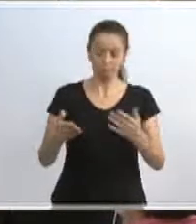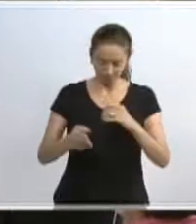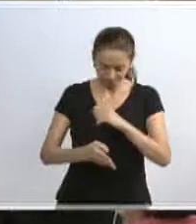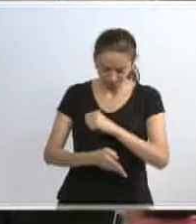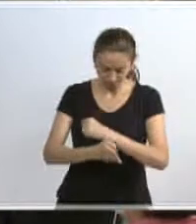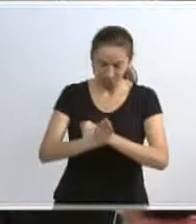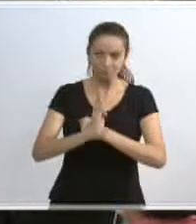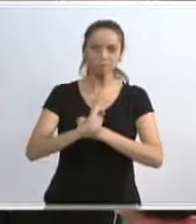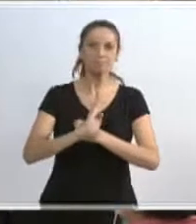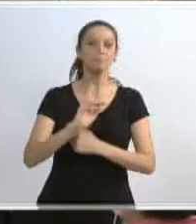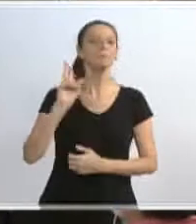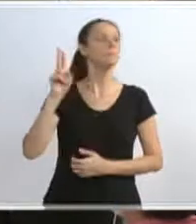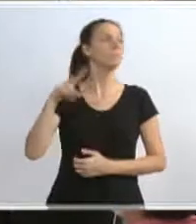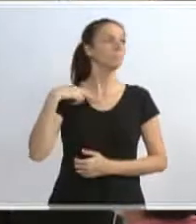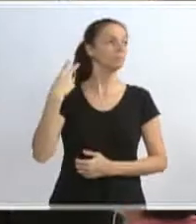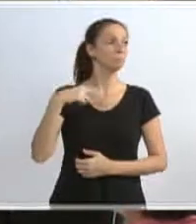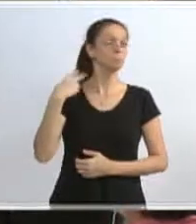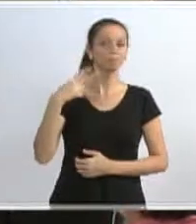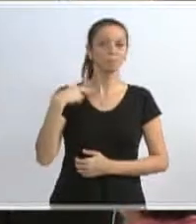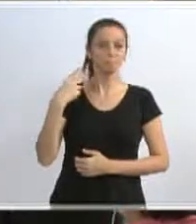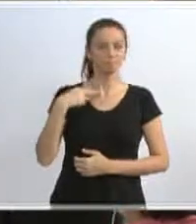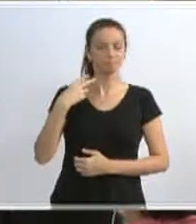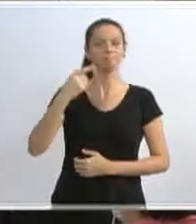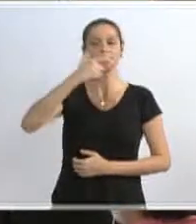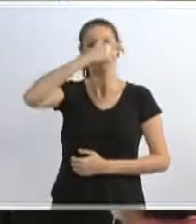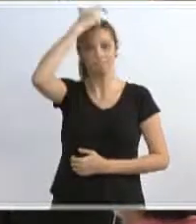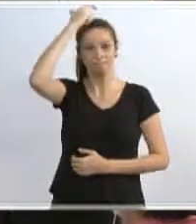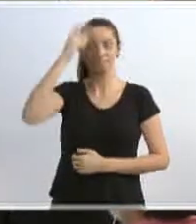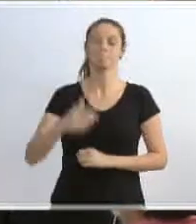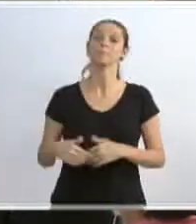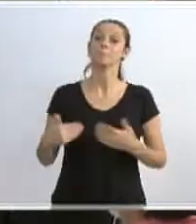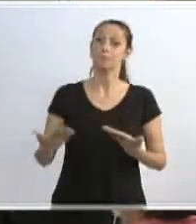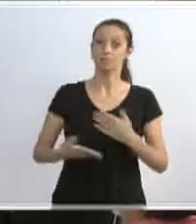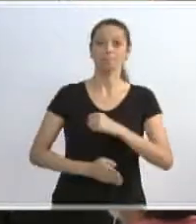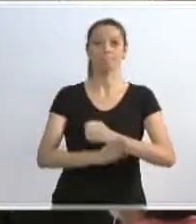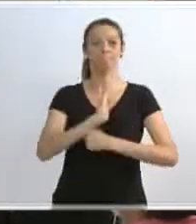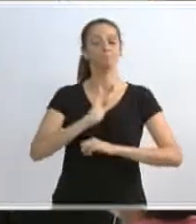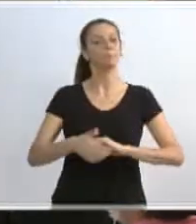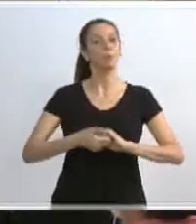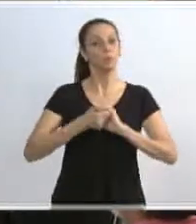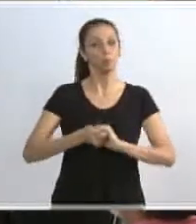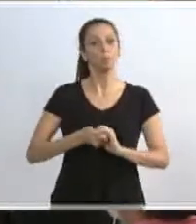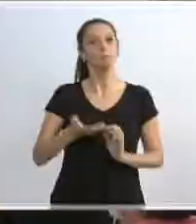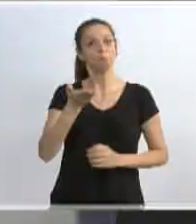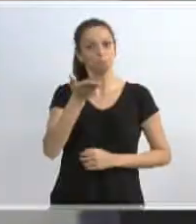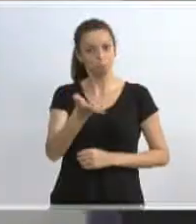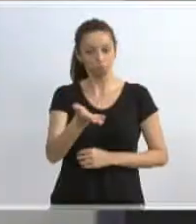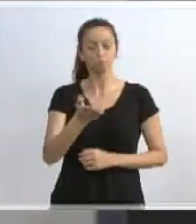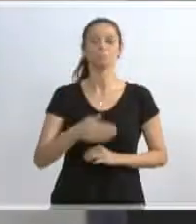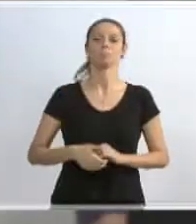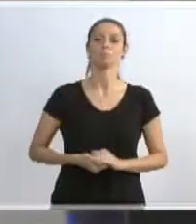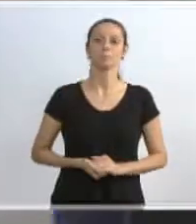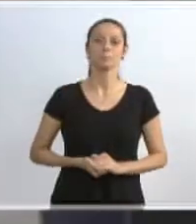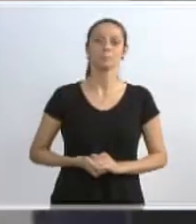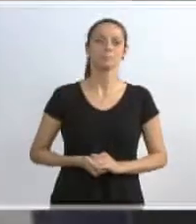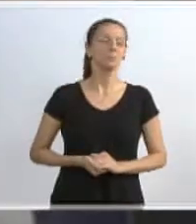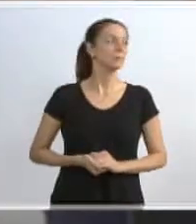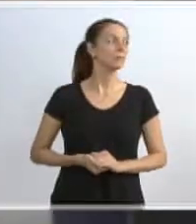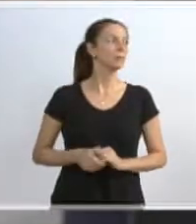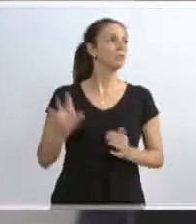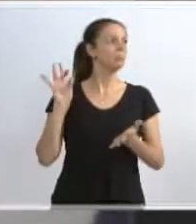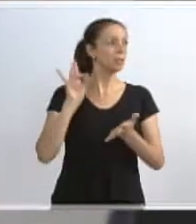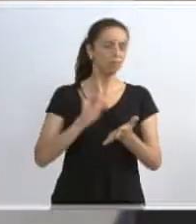a parte, vereador Adriano Pereira. Vereador Zeca, quero lhe cumprimentar no seguinte sentido. No sentido que Vossa Excelência aqui